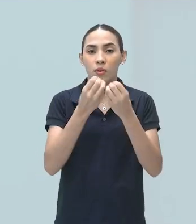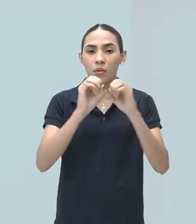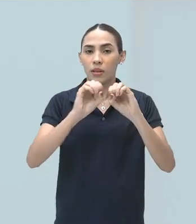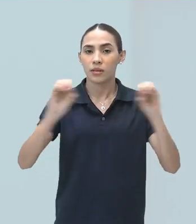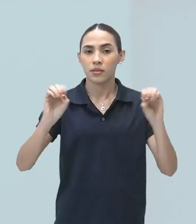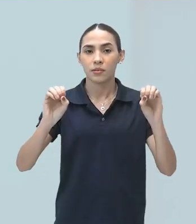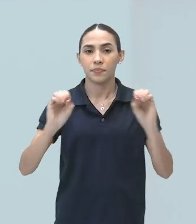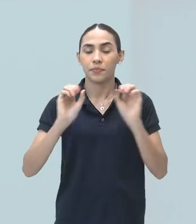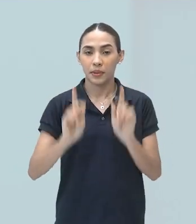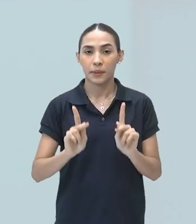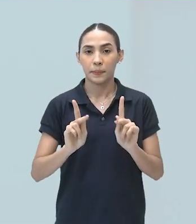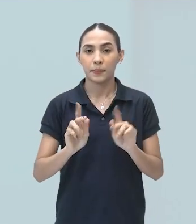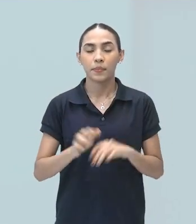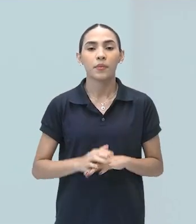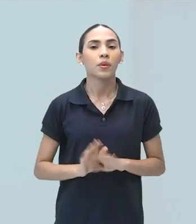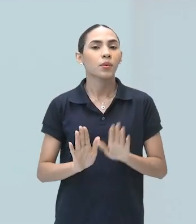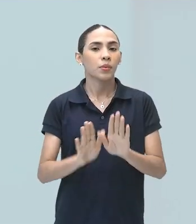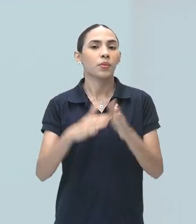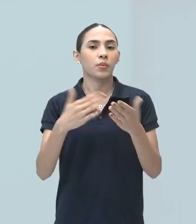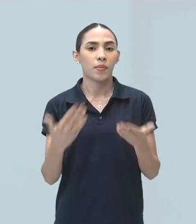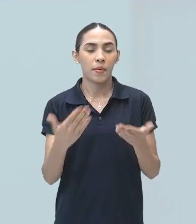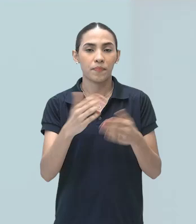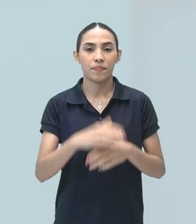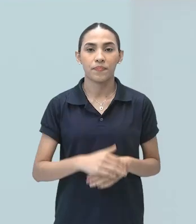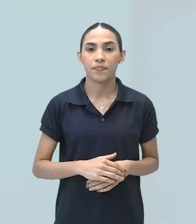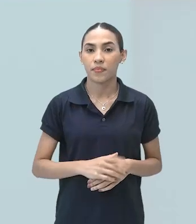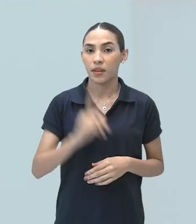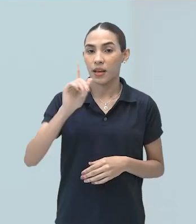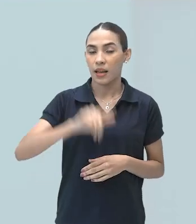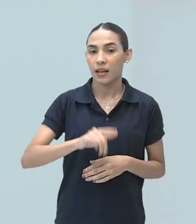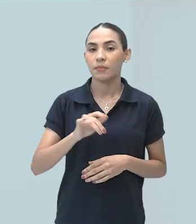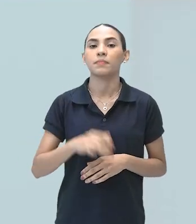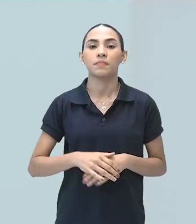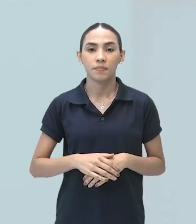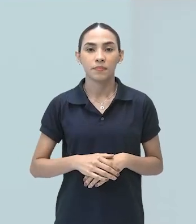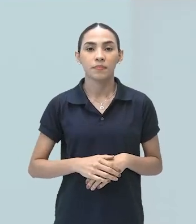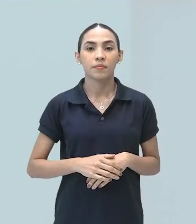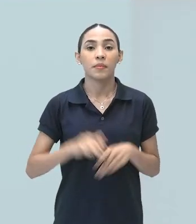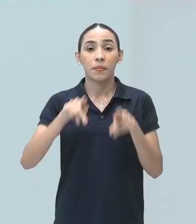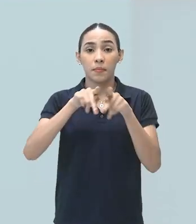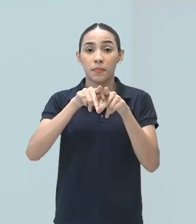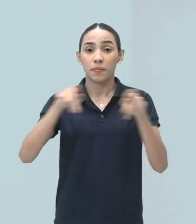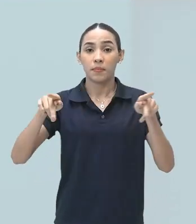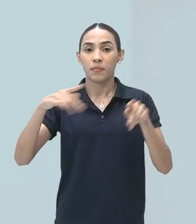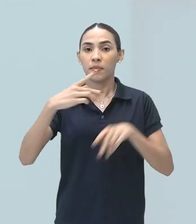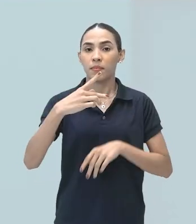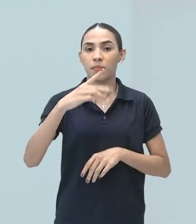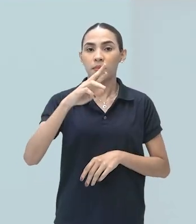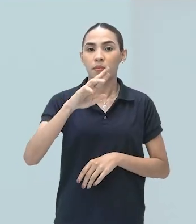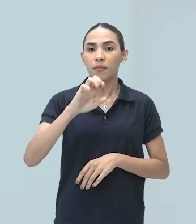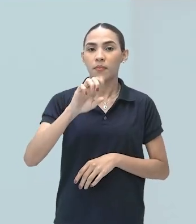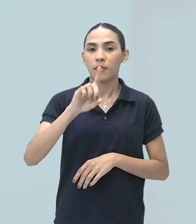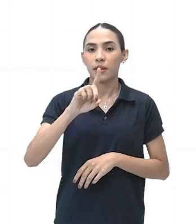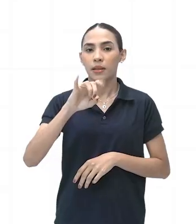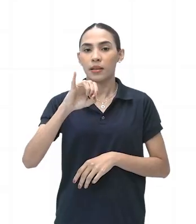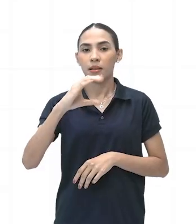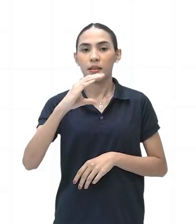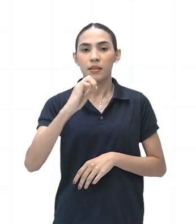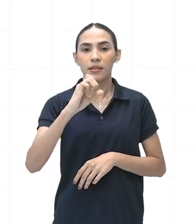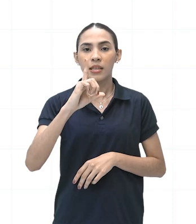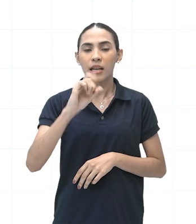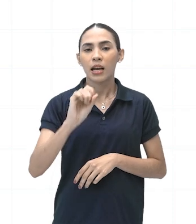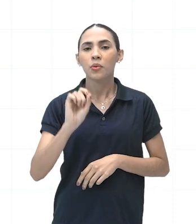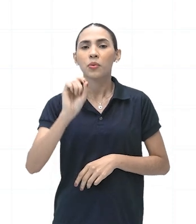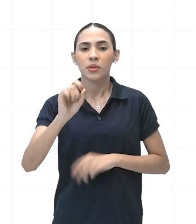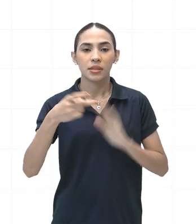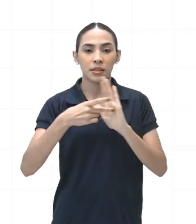oração, correto? E que parte é essa? É justamente a parte do predicado. Então, vamos lá. O que